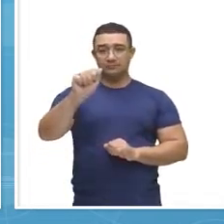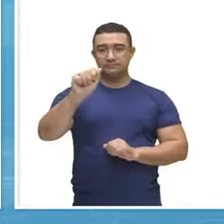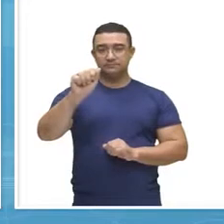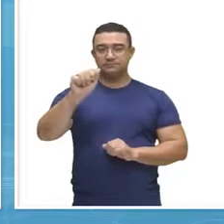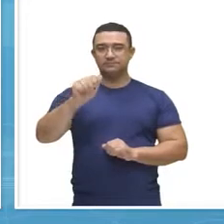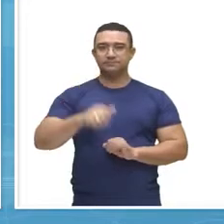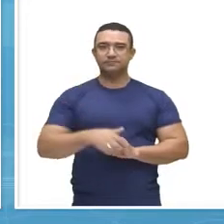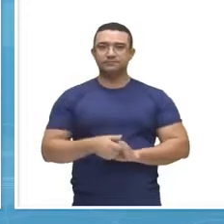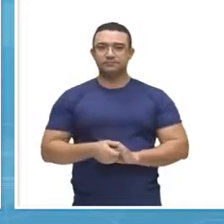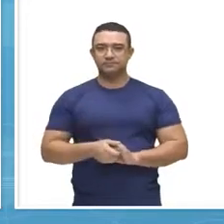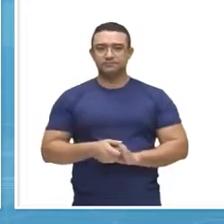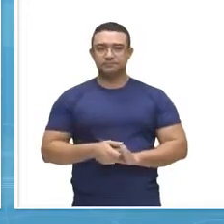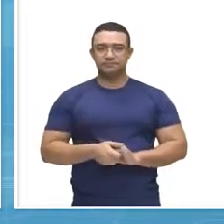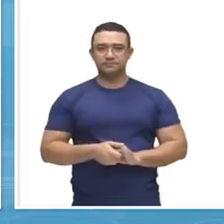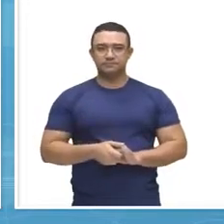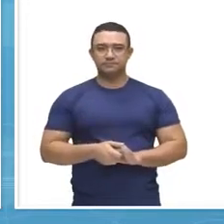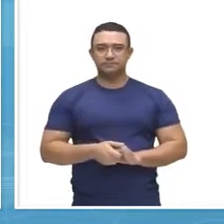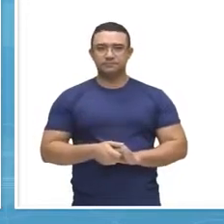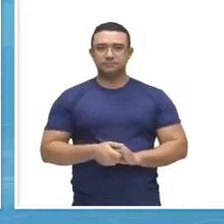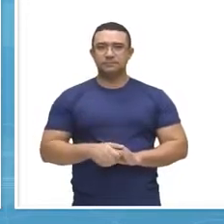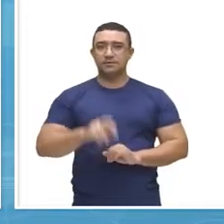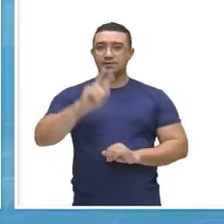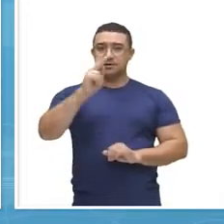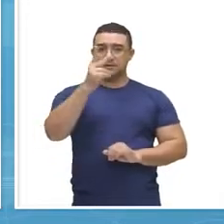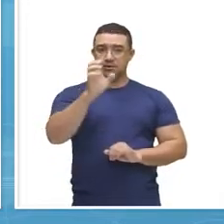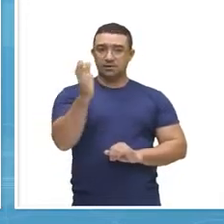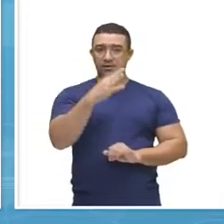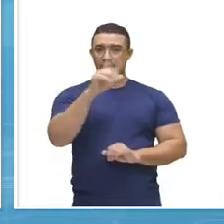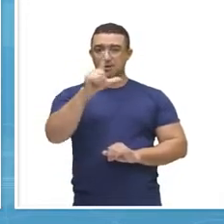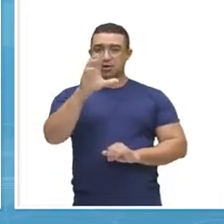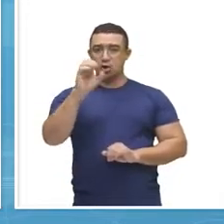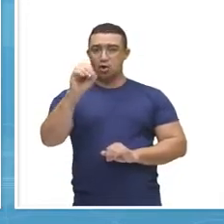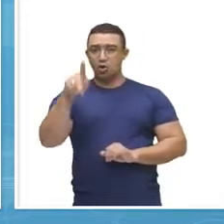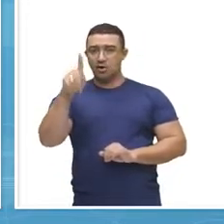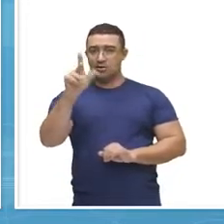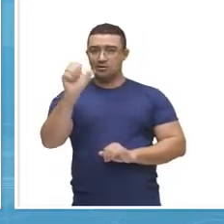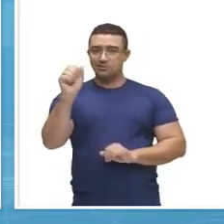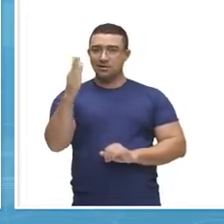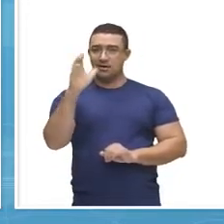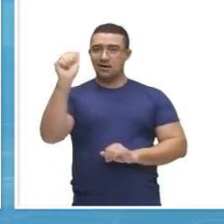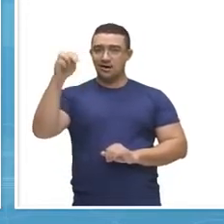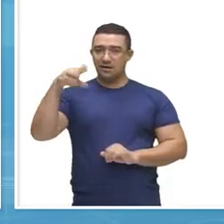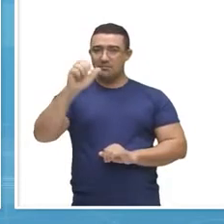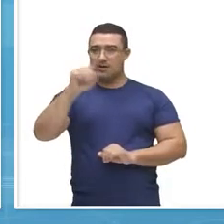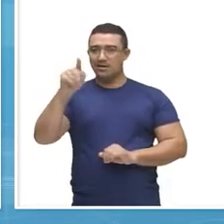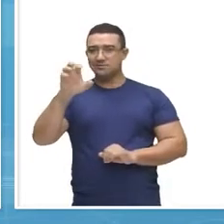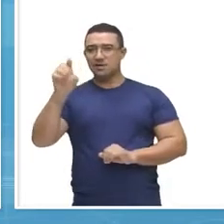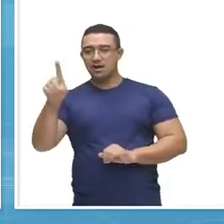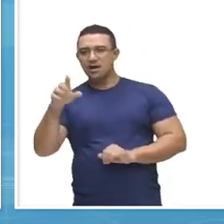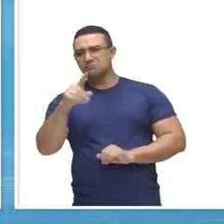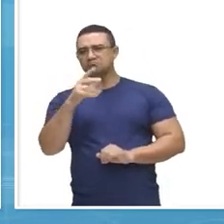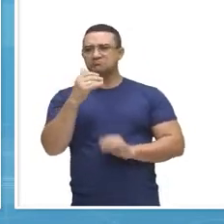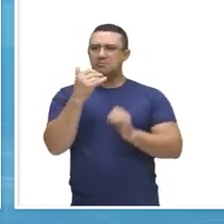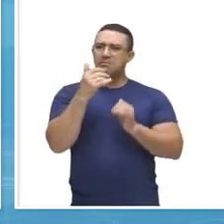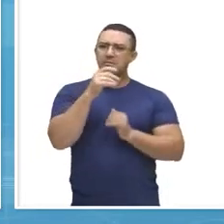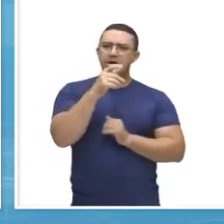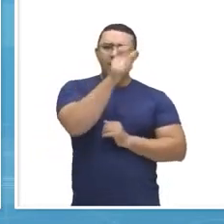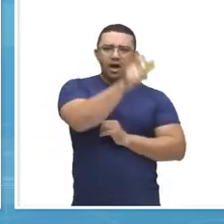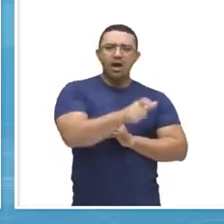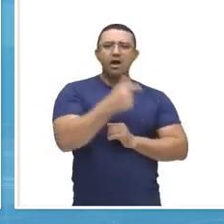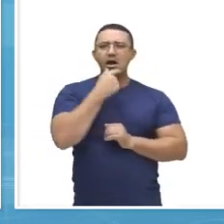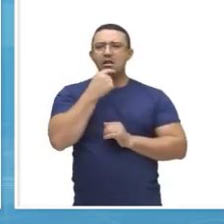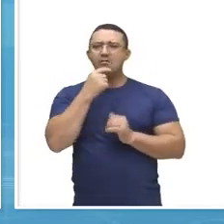também, né? Olha a imagem, o contexto. He looks amazed. Ele parece bem, né? Feliz, tranquilo, né? A palavra